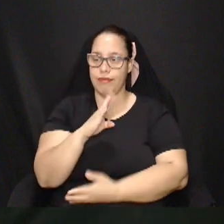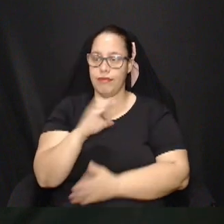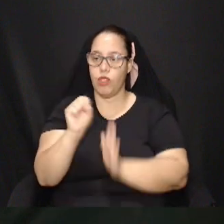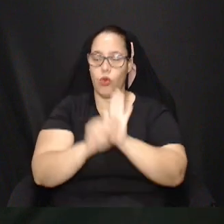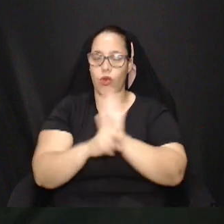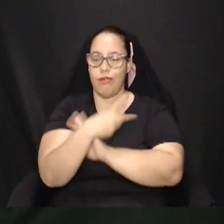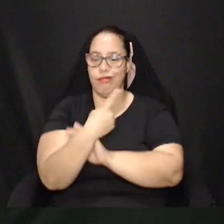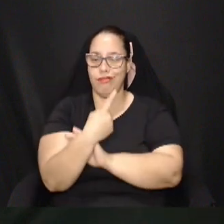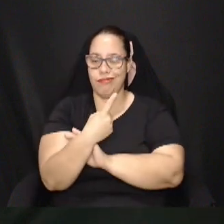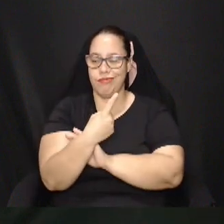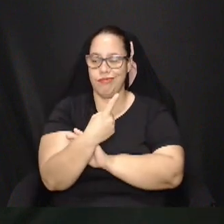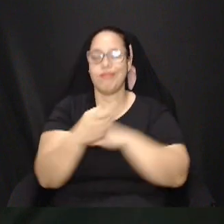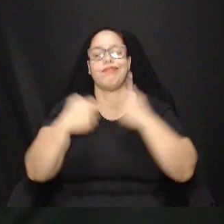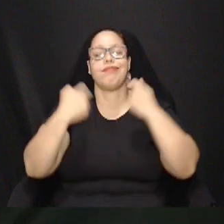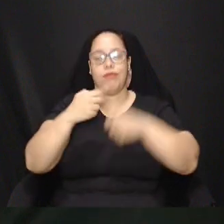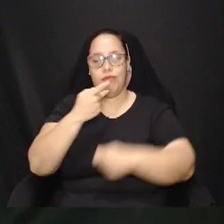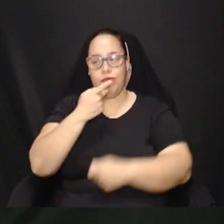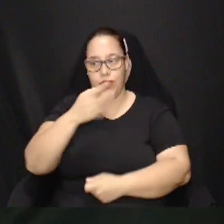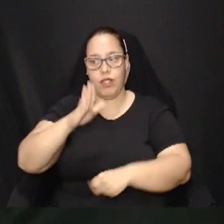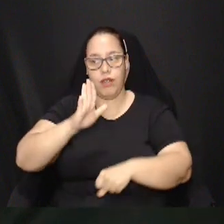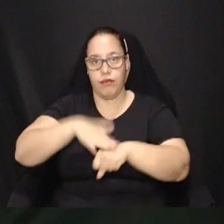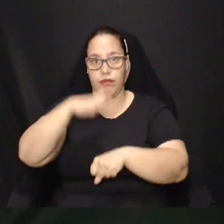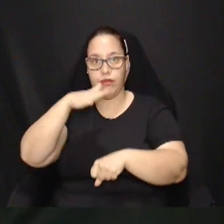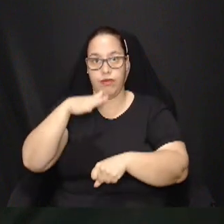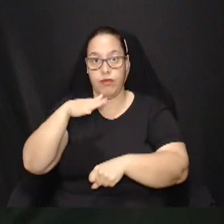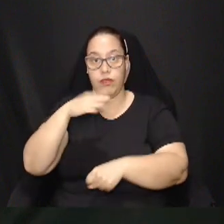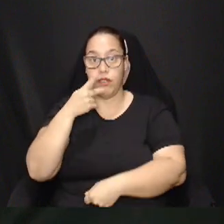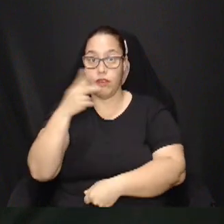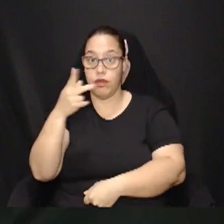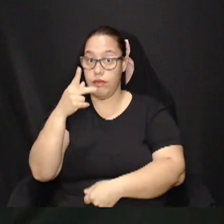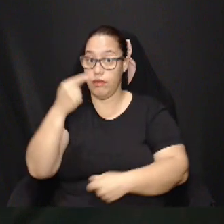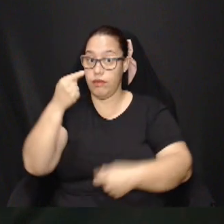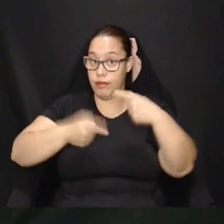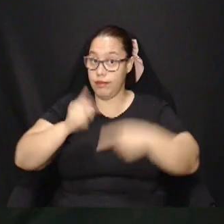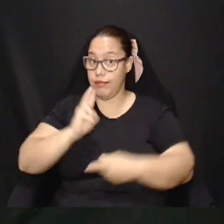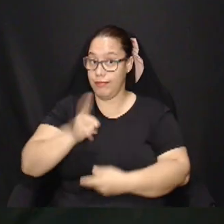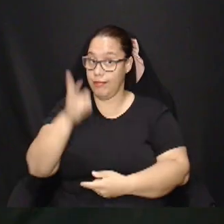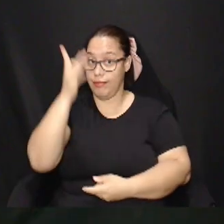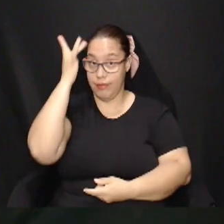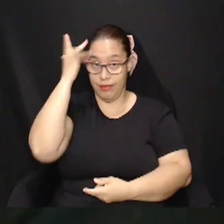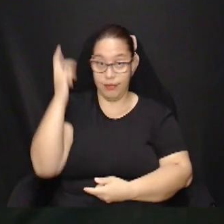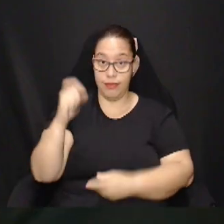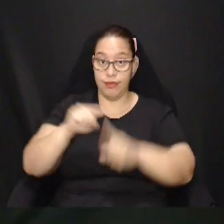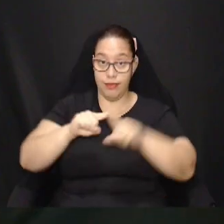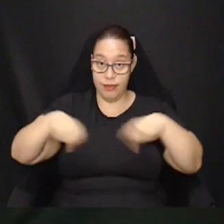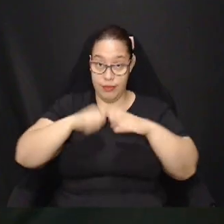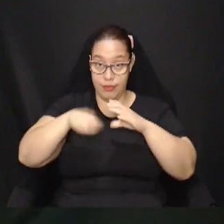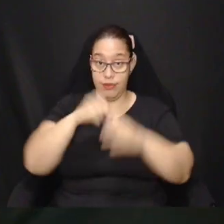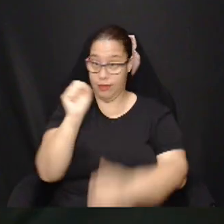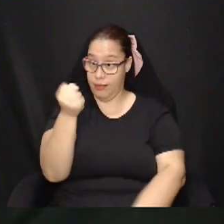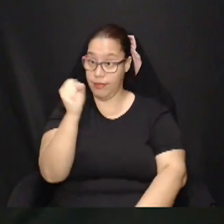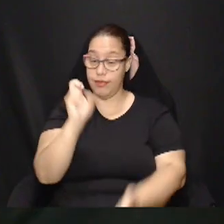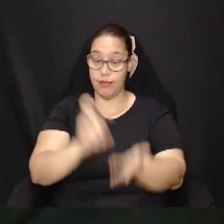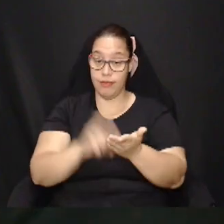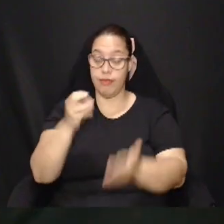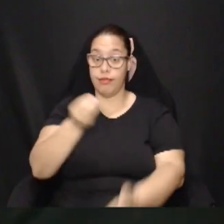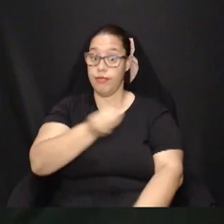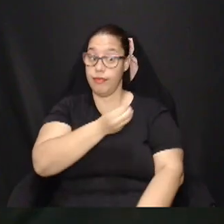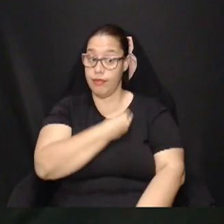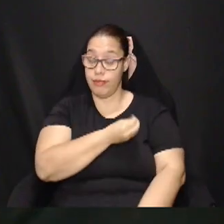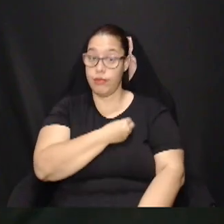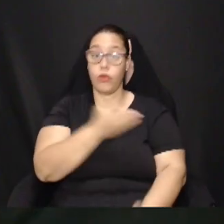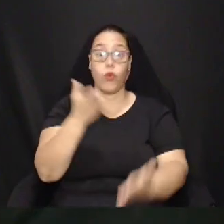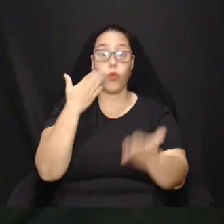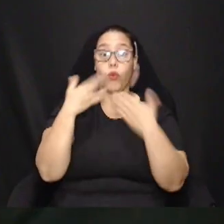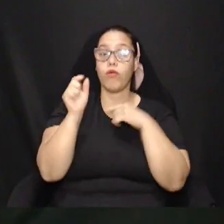precisa falar mais sobre isso. Falando nisso, o debate continua amanhã. Amanhã, Estúdio Câmara, a partir das 8 da manhã, ao vivo. Vamos falar sobre o quê?